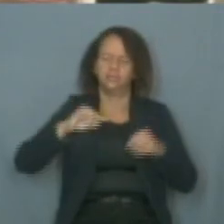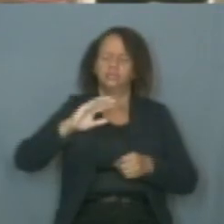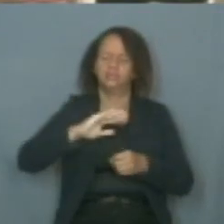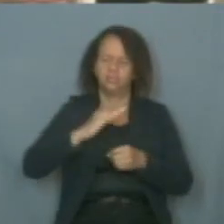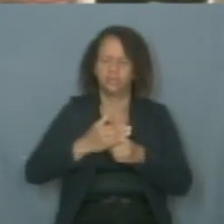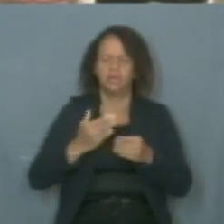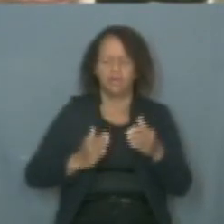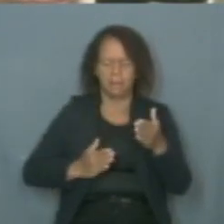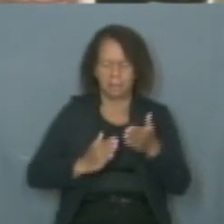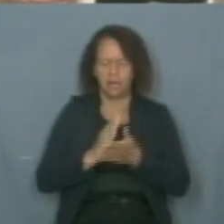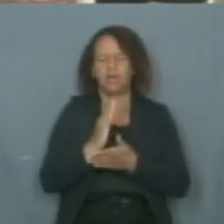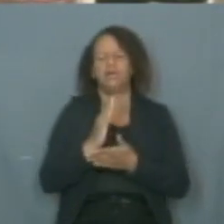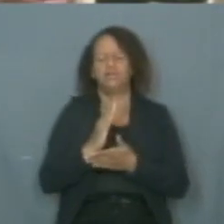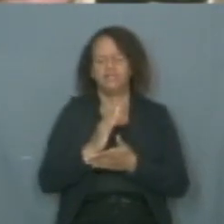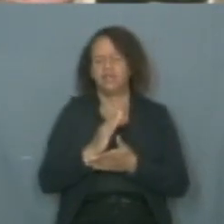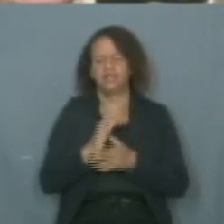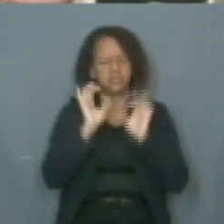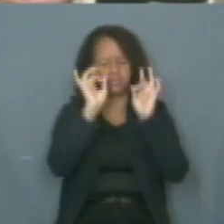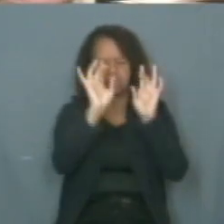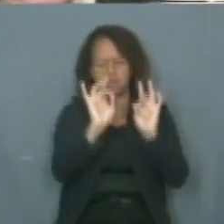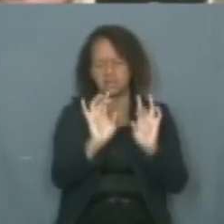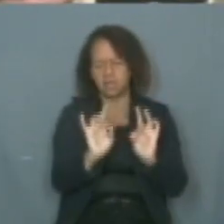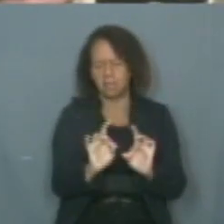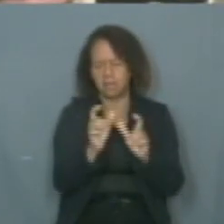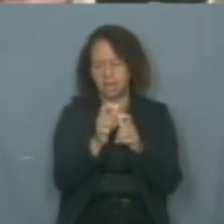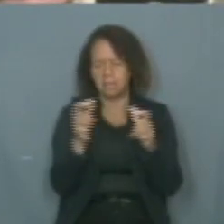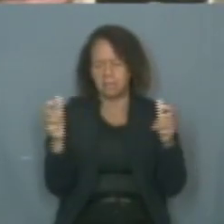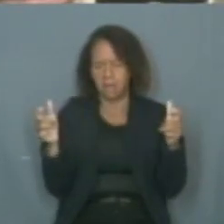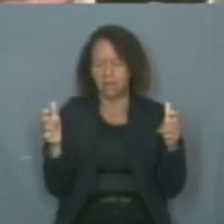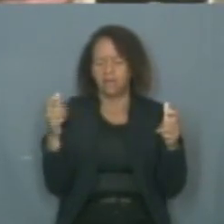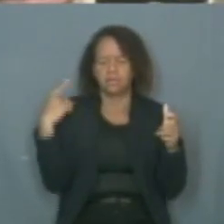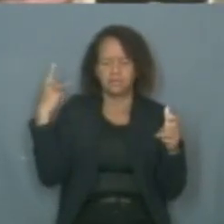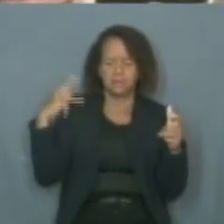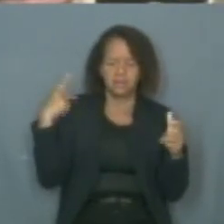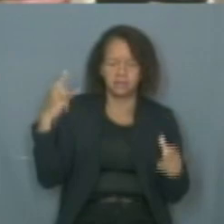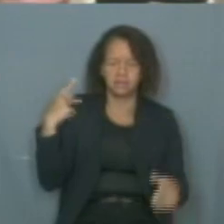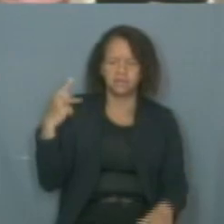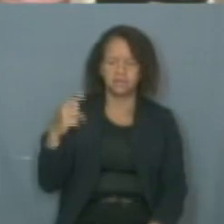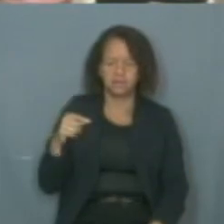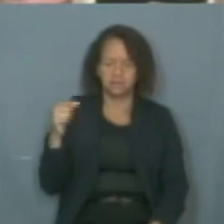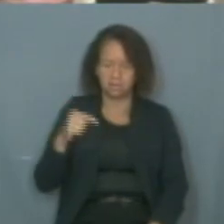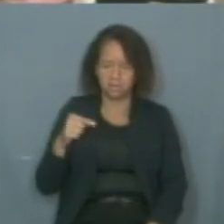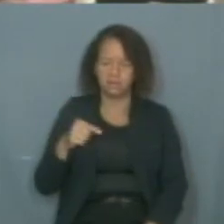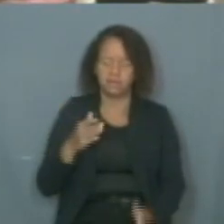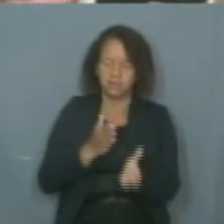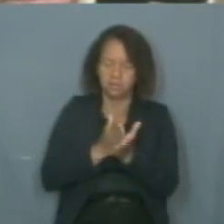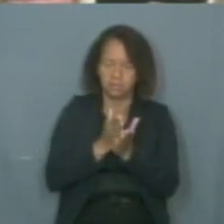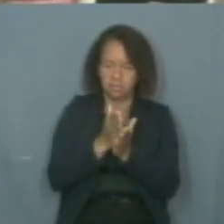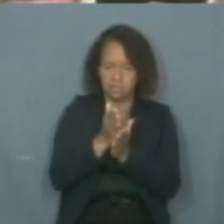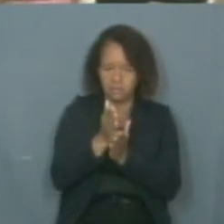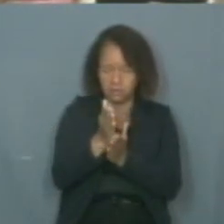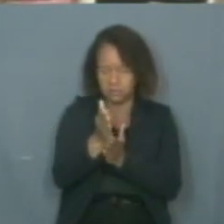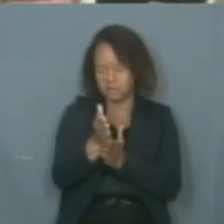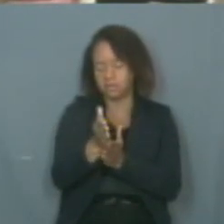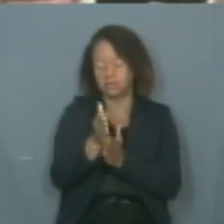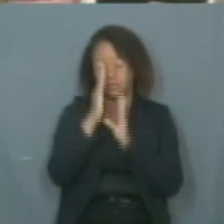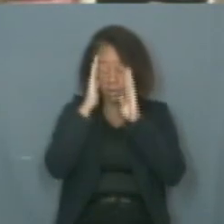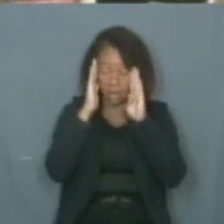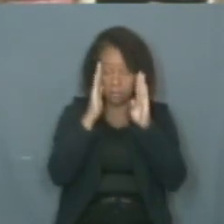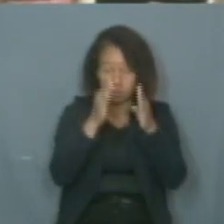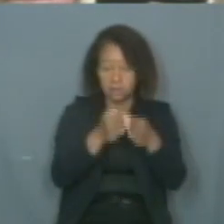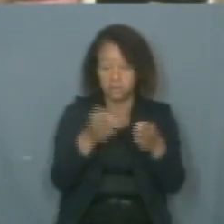vai aprovar, especialmente porque a maioria dos parlamentares que caminham, que abraçam a sua